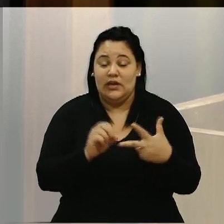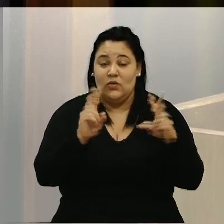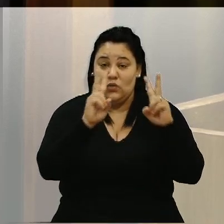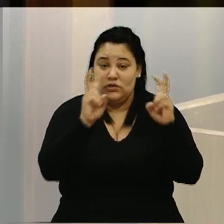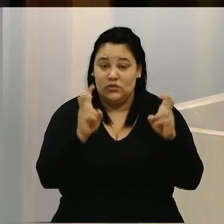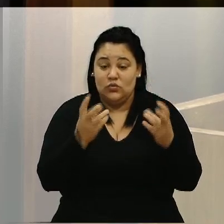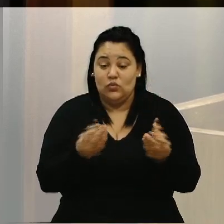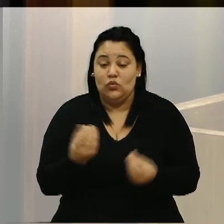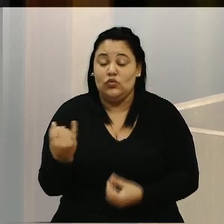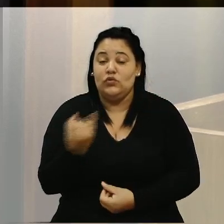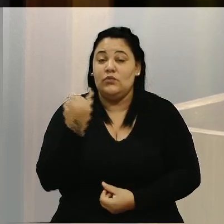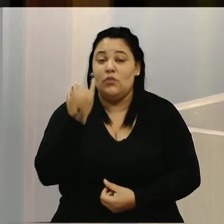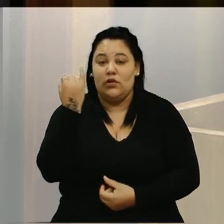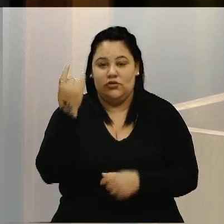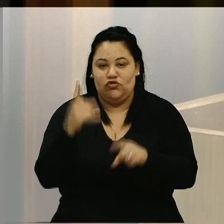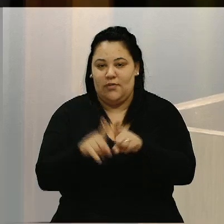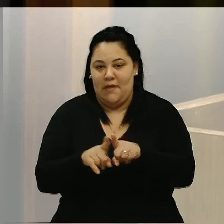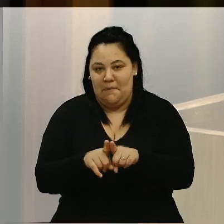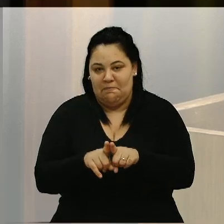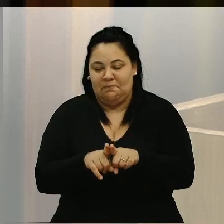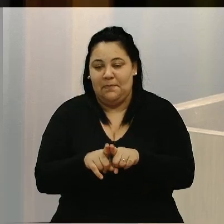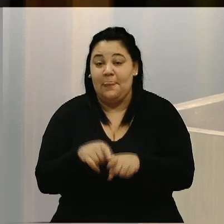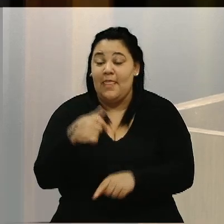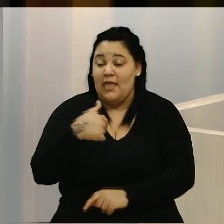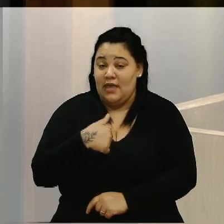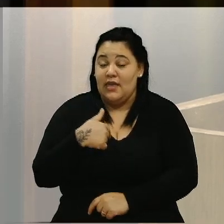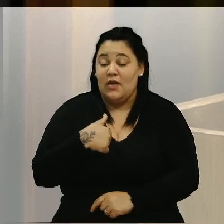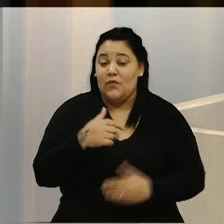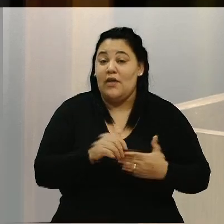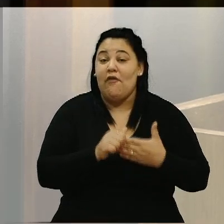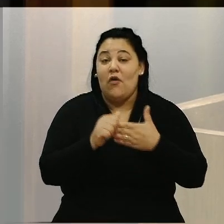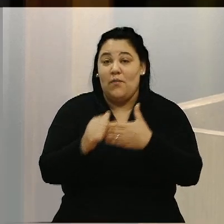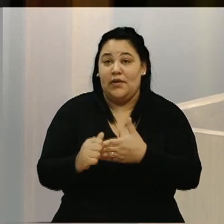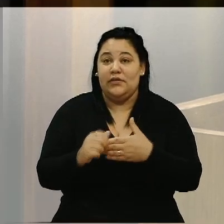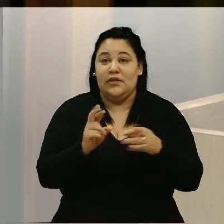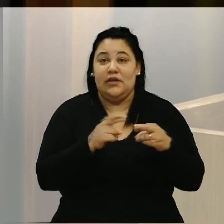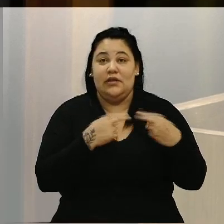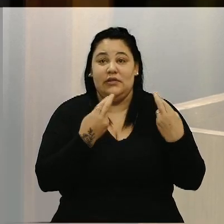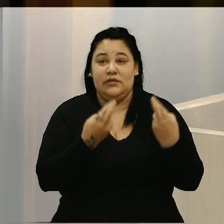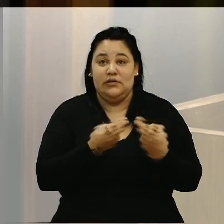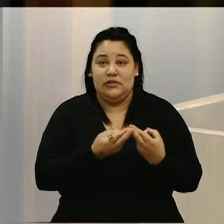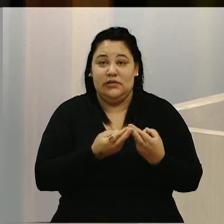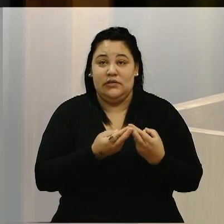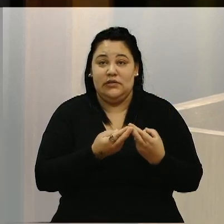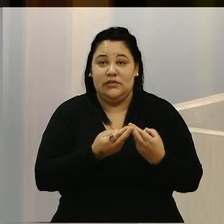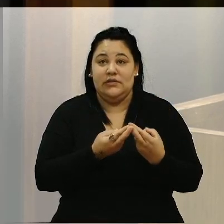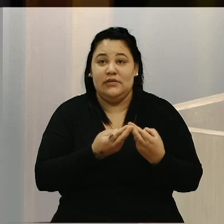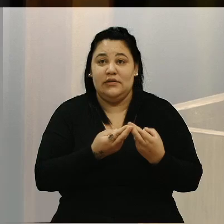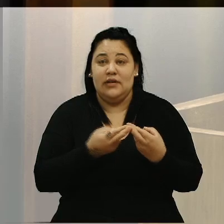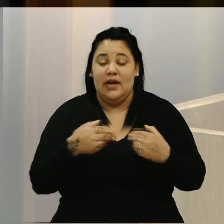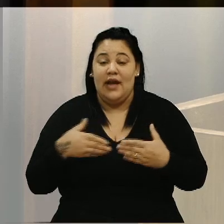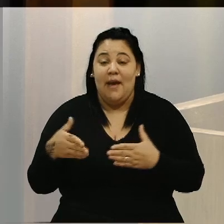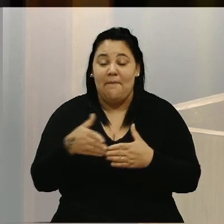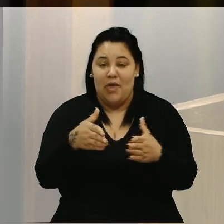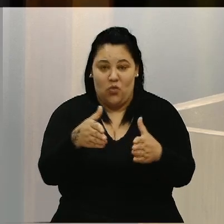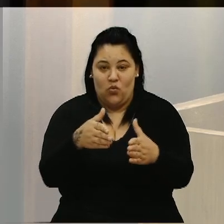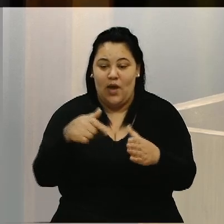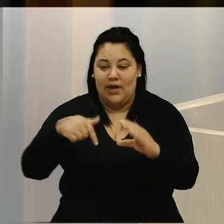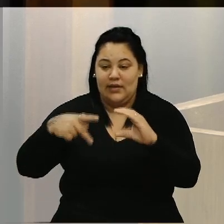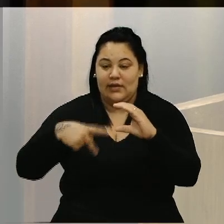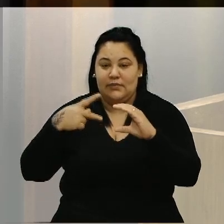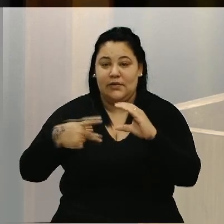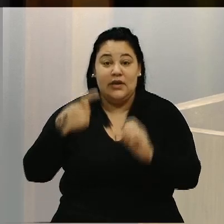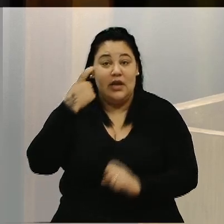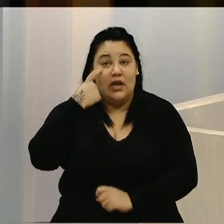muito importante. E eu estava acompanhando a sessão a caminho aqui da Câmara quando vi o